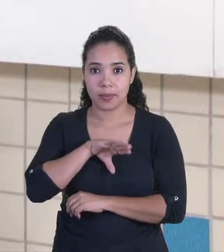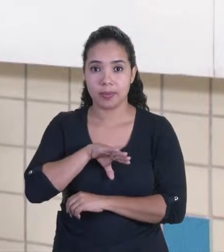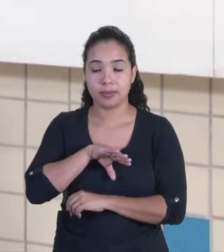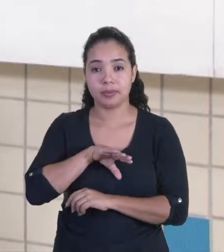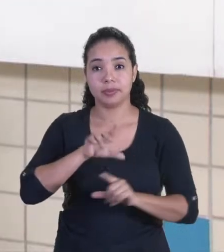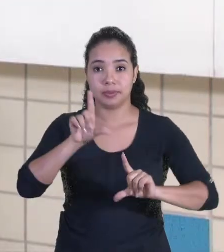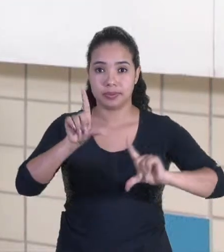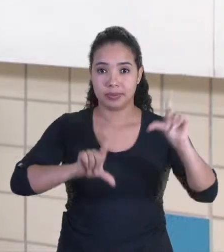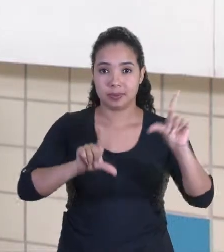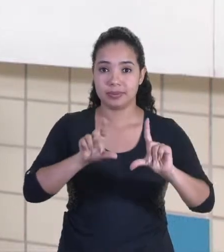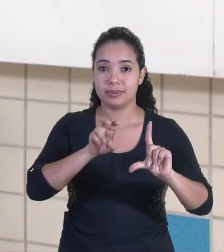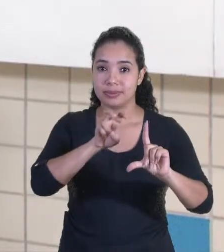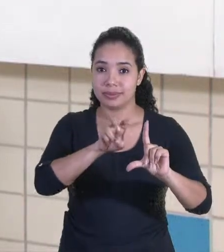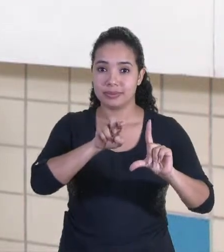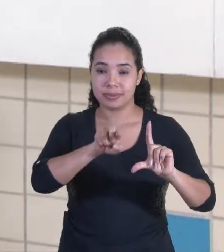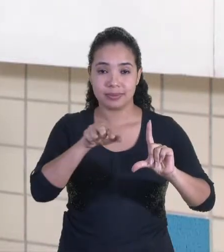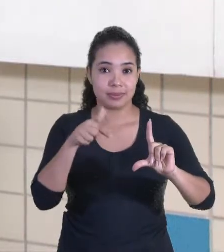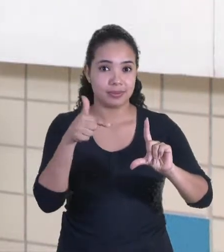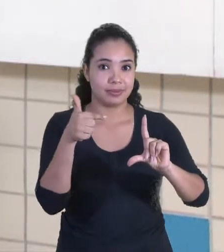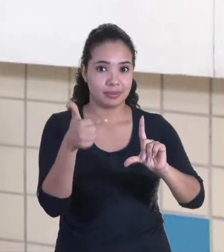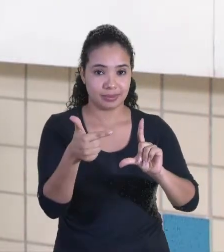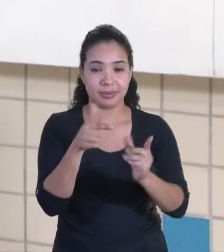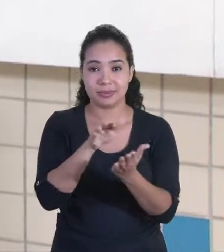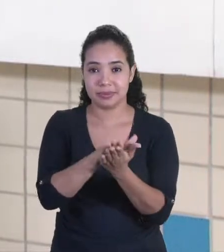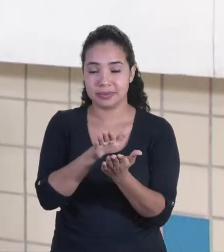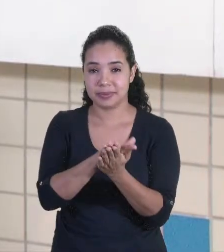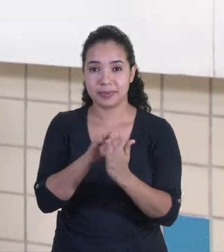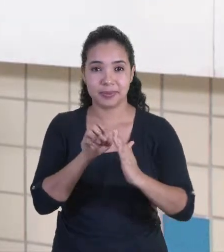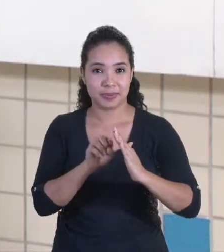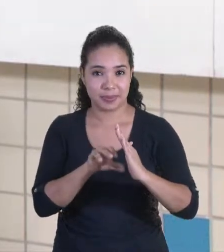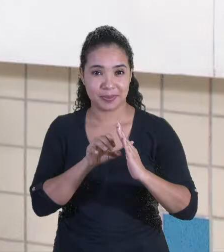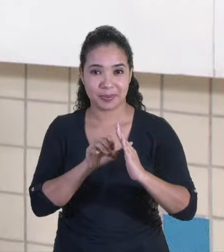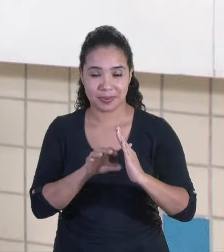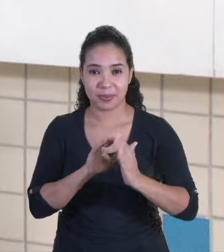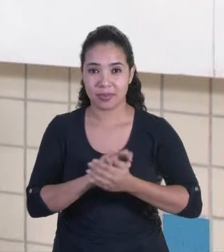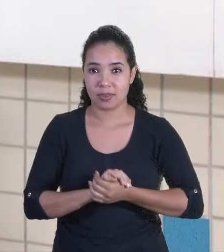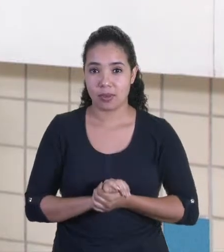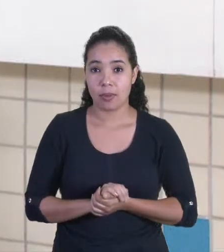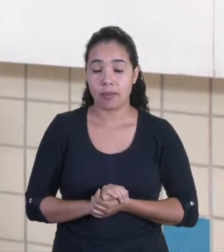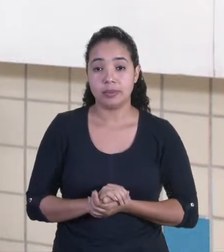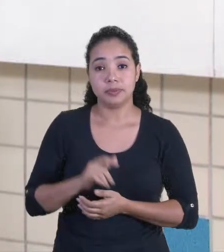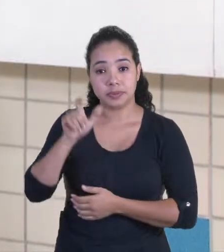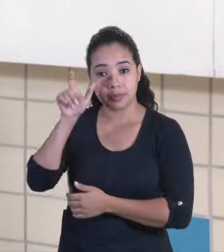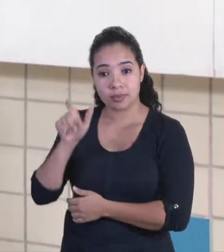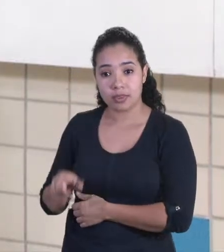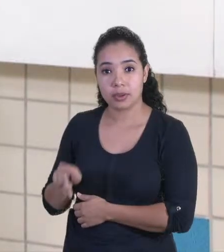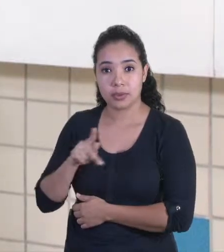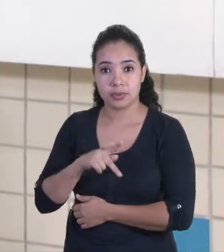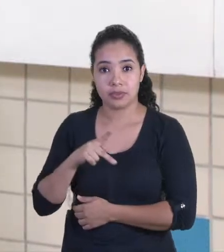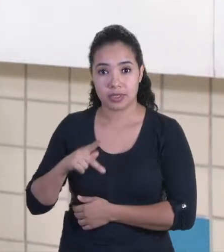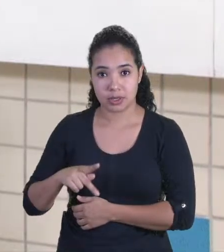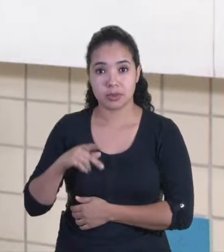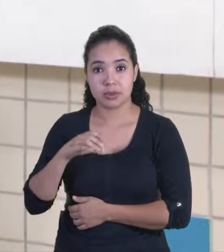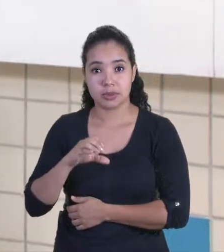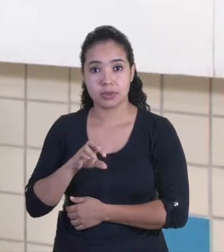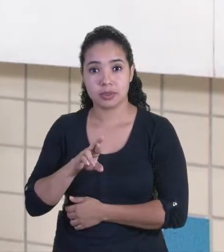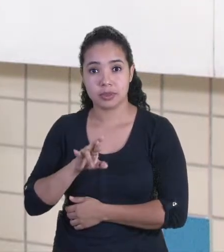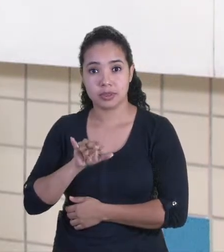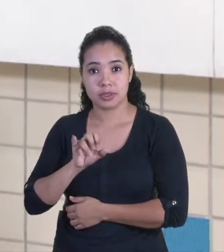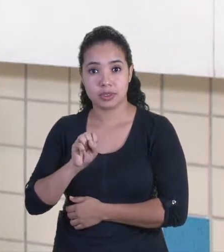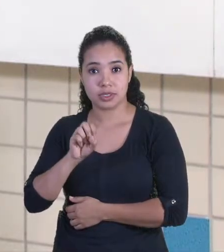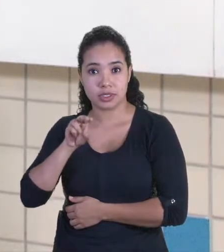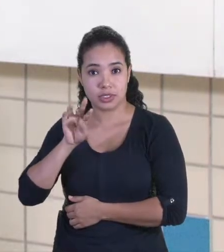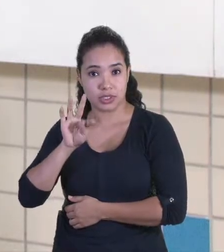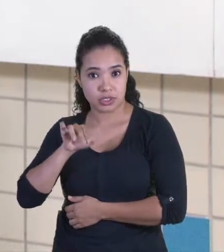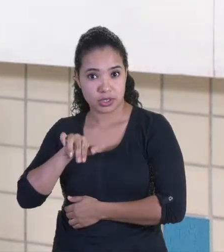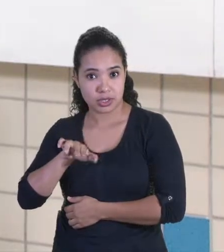canal 5.2 Palmas Home School. Sou a professora Cristina Rodrigues, da Rede Municipal do